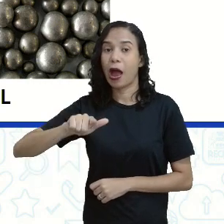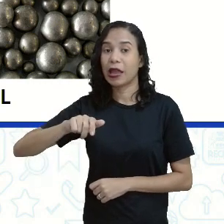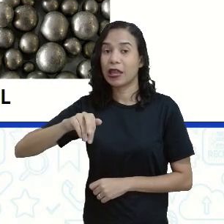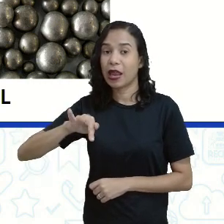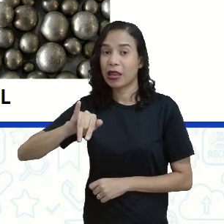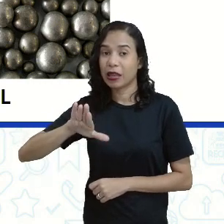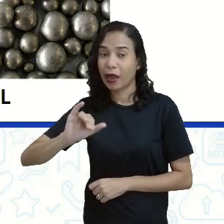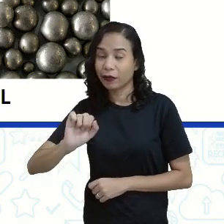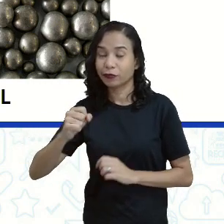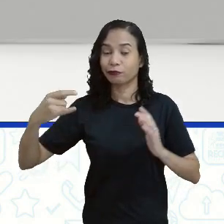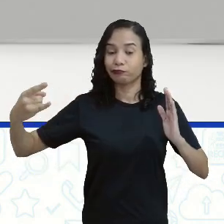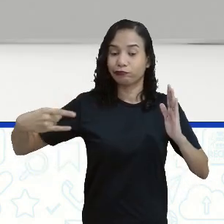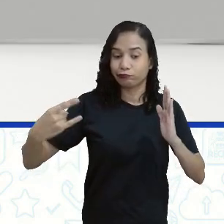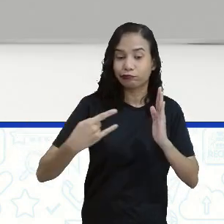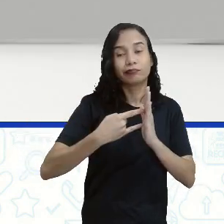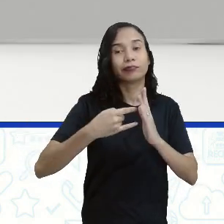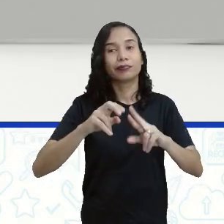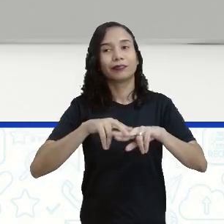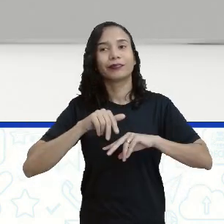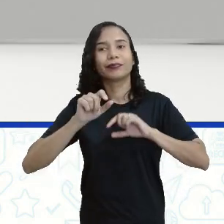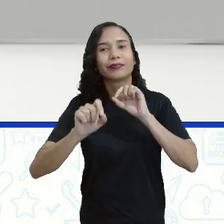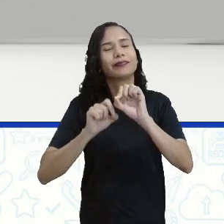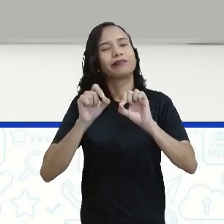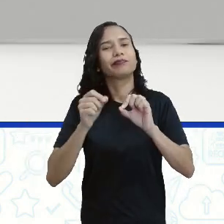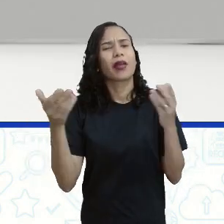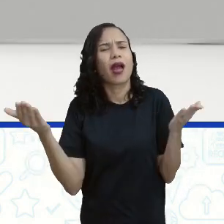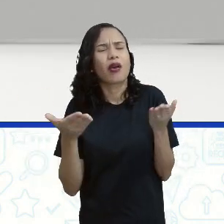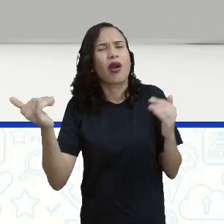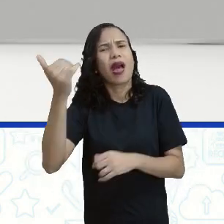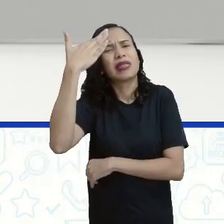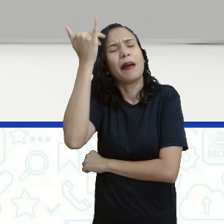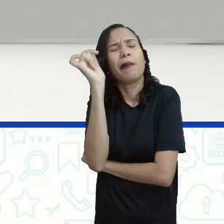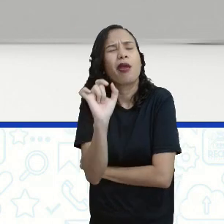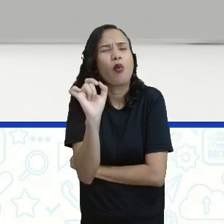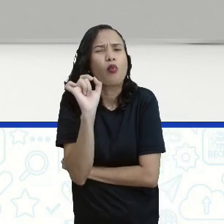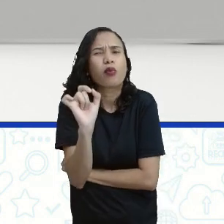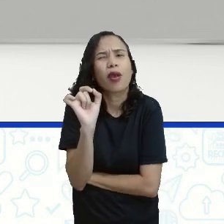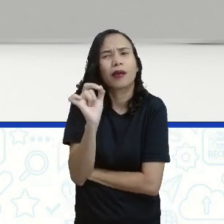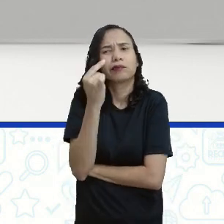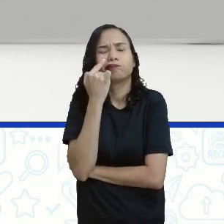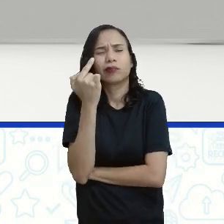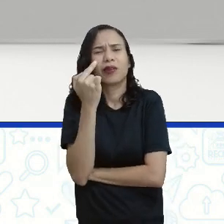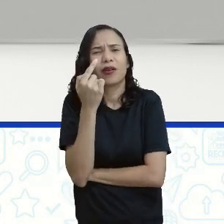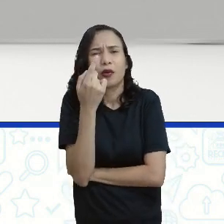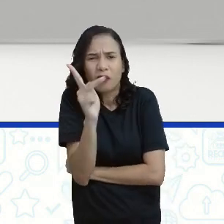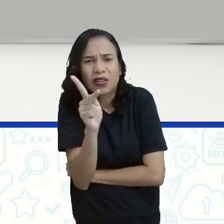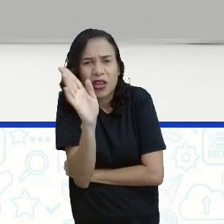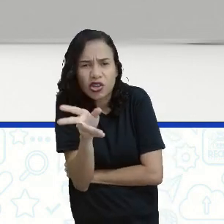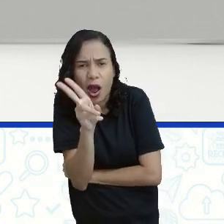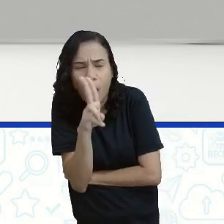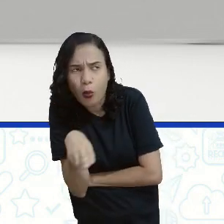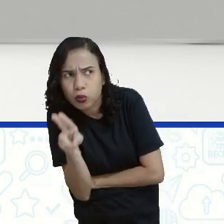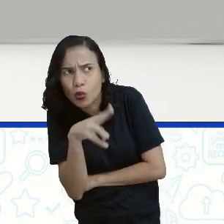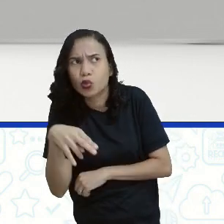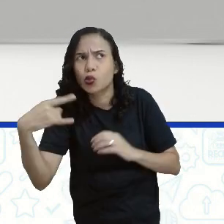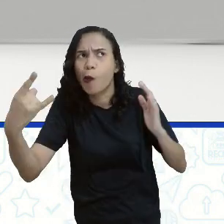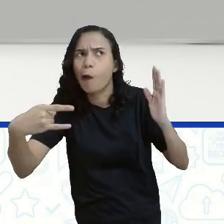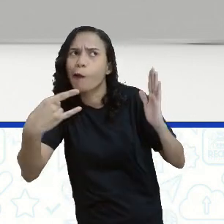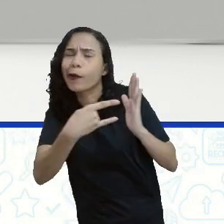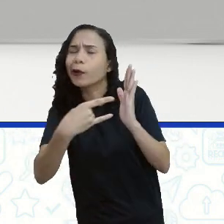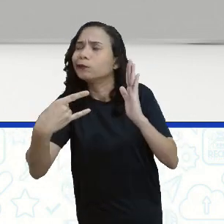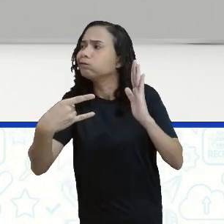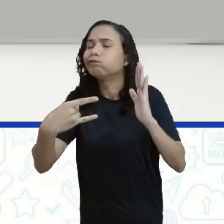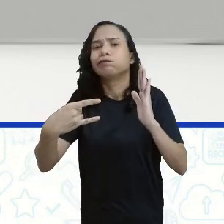ferromagnéticas. Pois é. E eu quero saber o seguinte, você aí já manipulou um